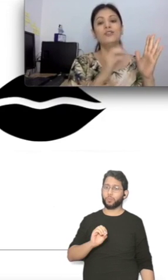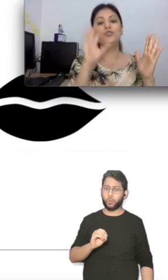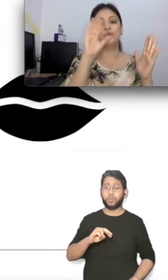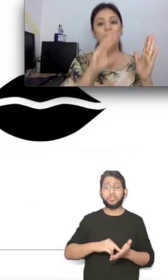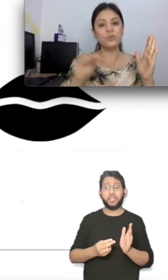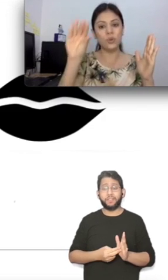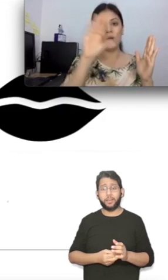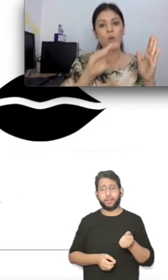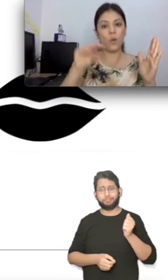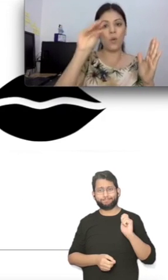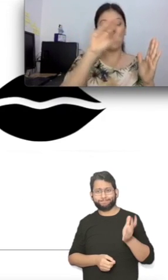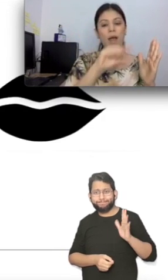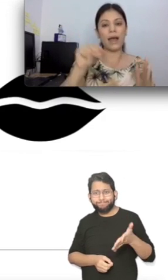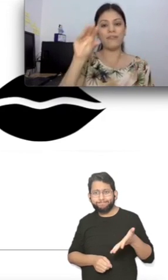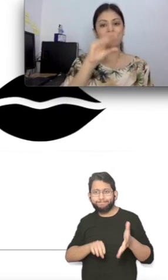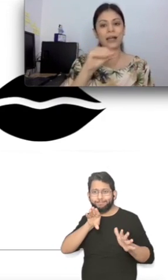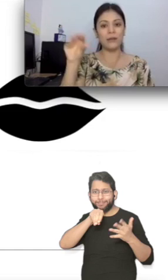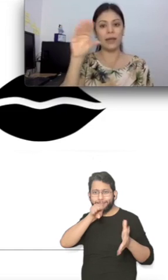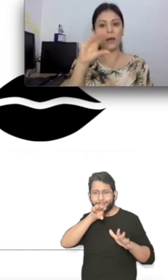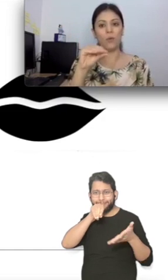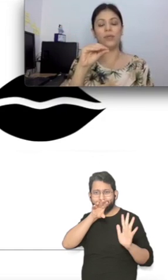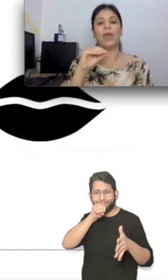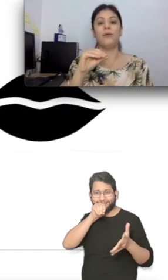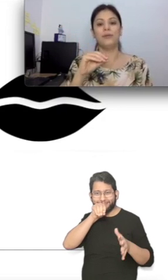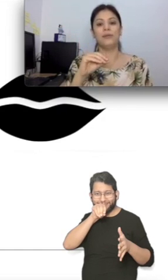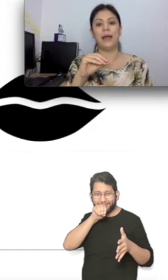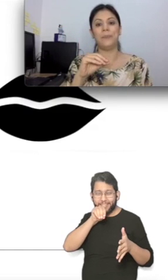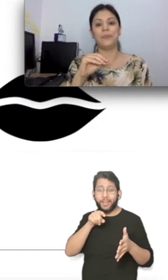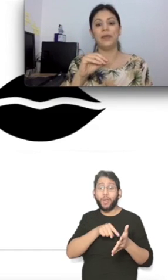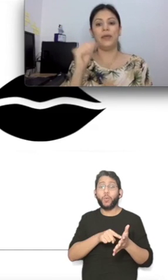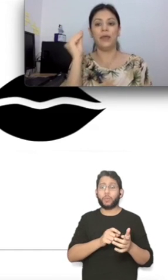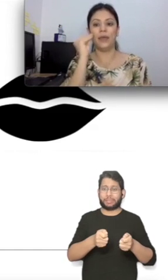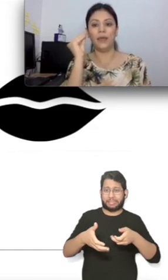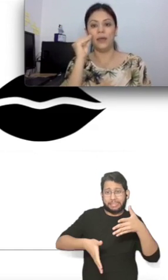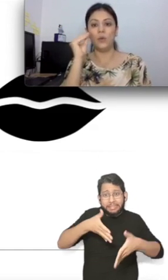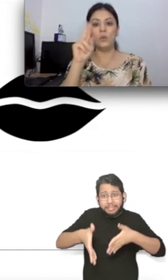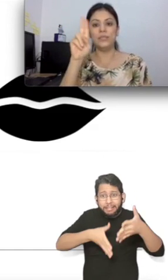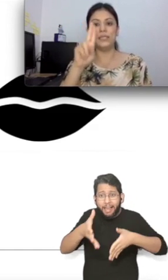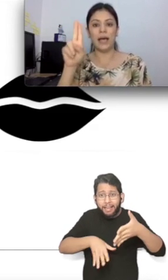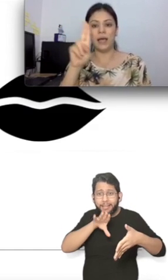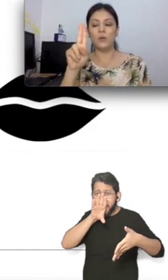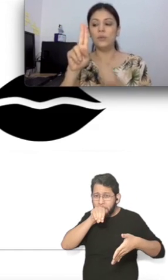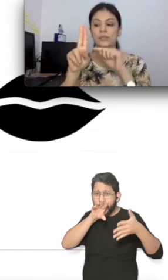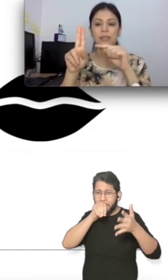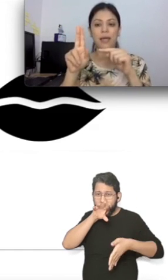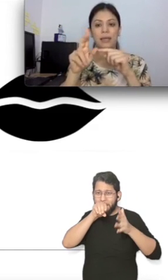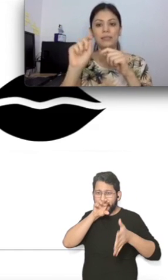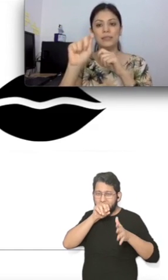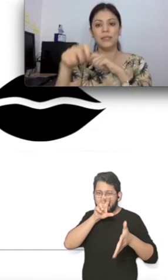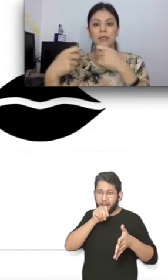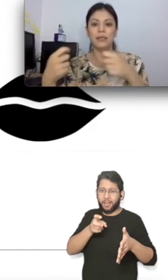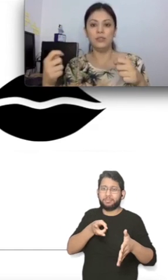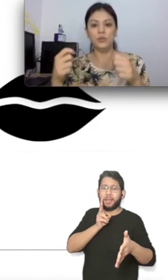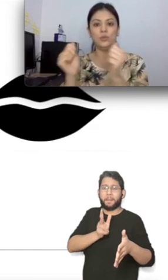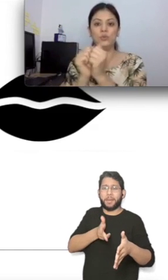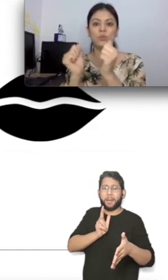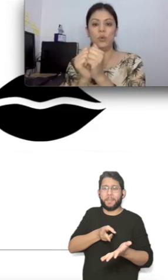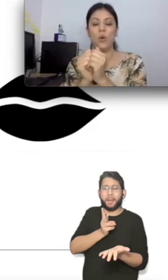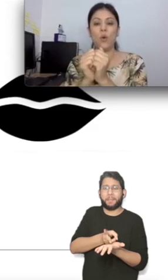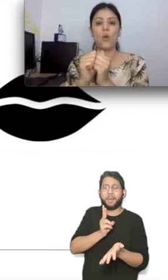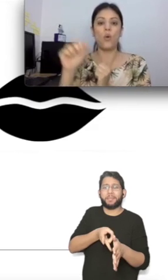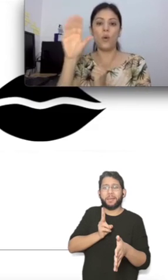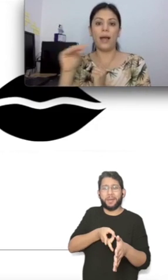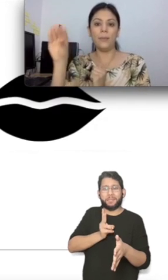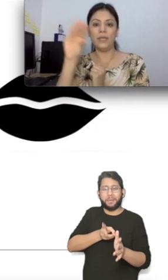sinalizar junto com a fala oral, que é eu tentar usar os sinais